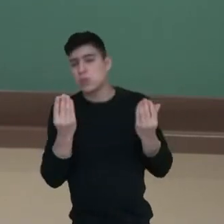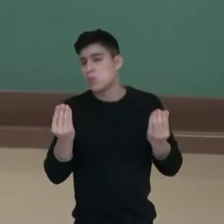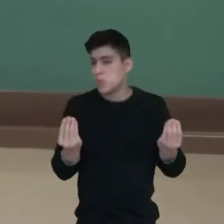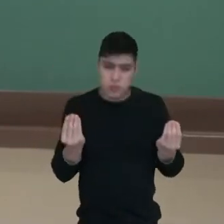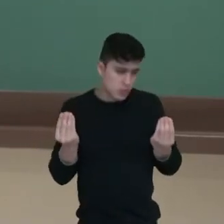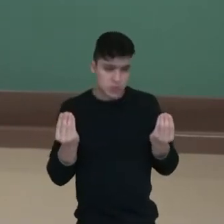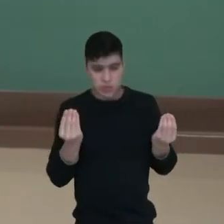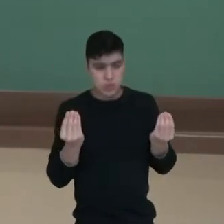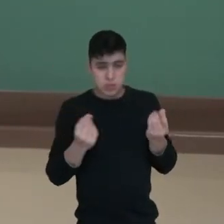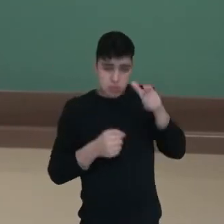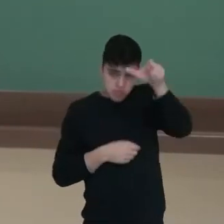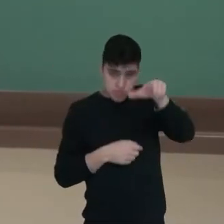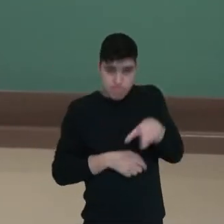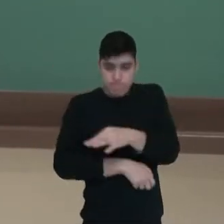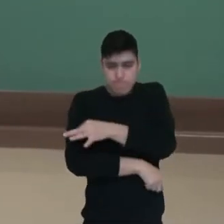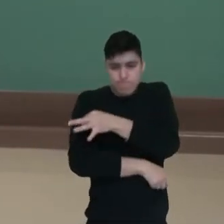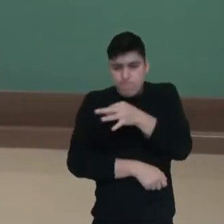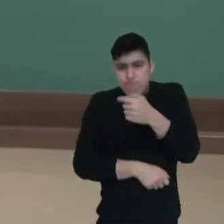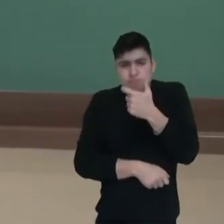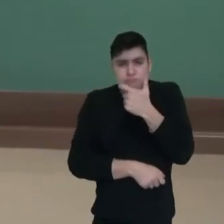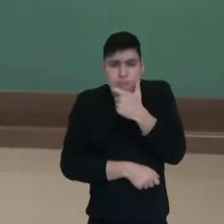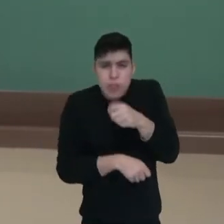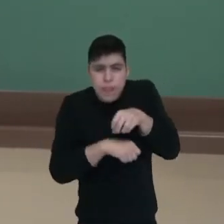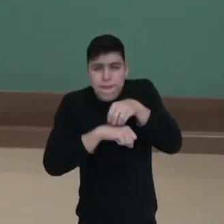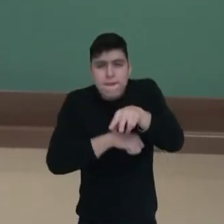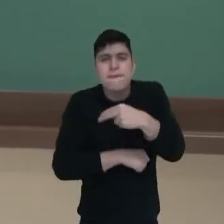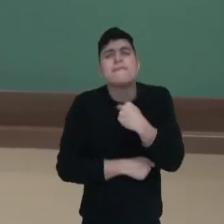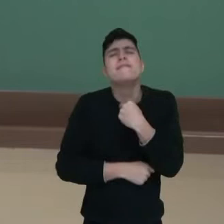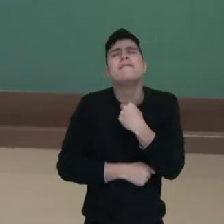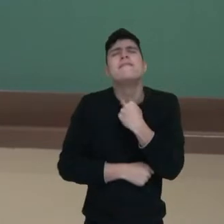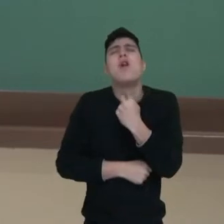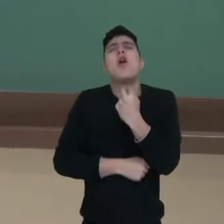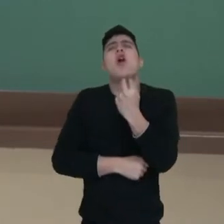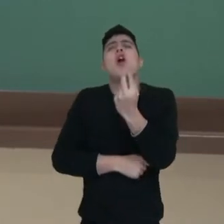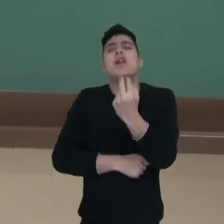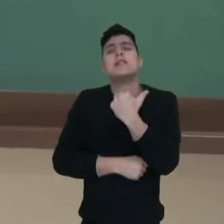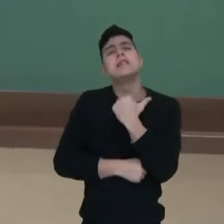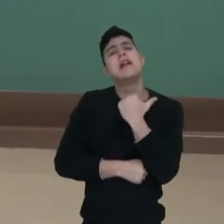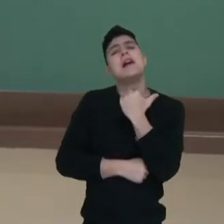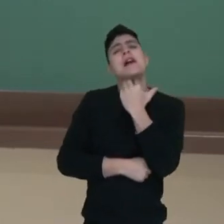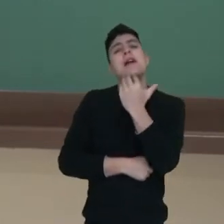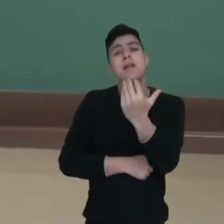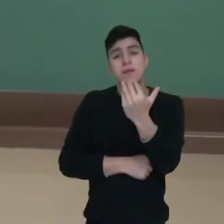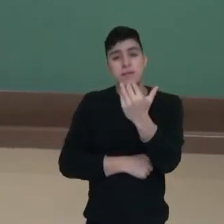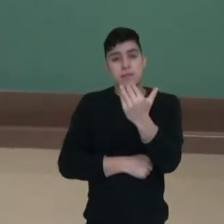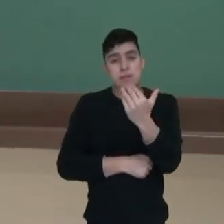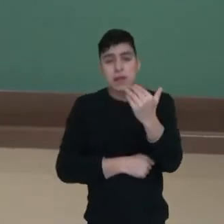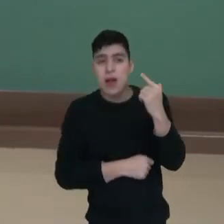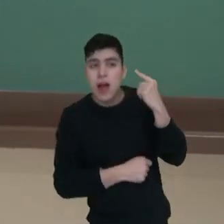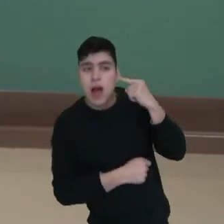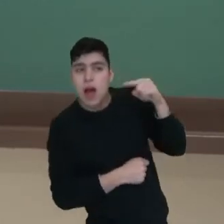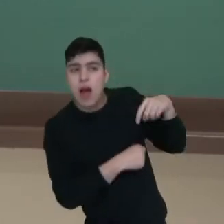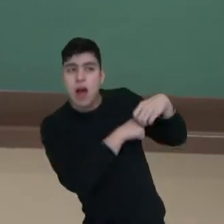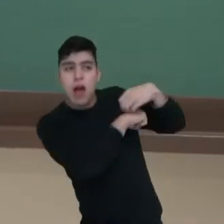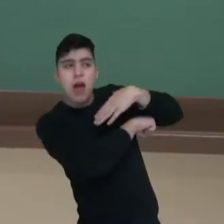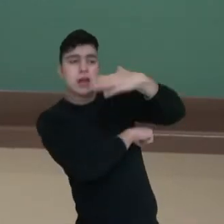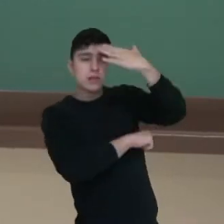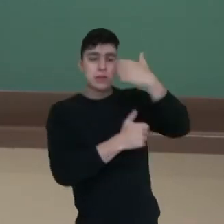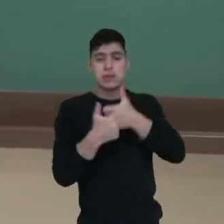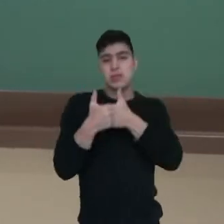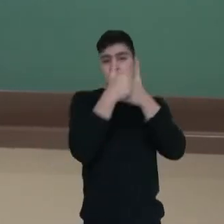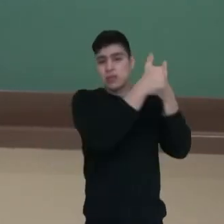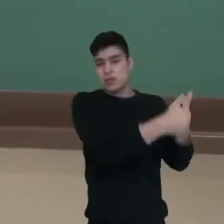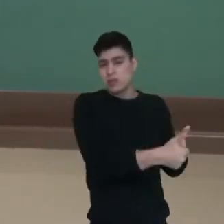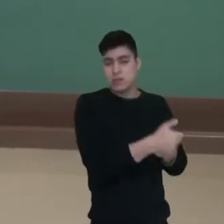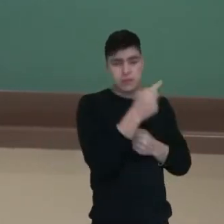o técnico lhe impõe a sua voz para que os atletas sigam. E nós conseguimos observar que